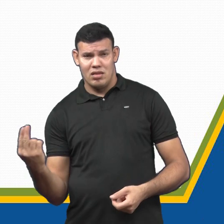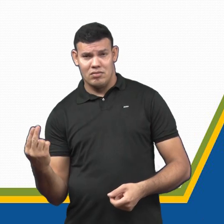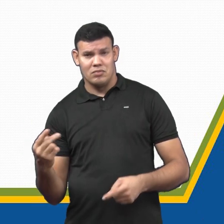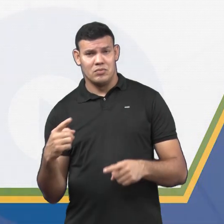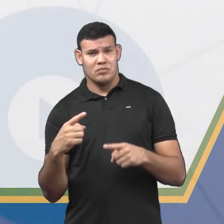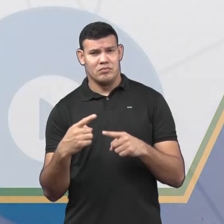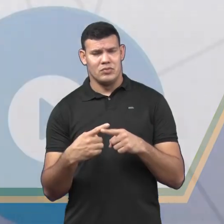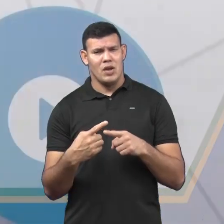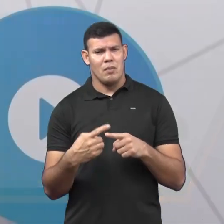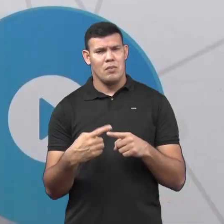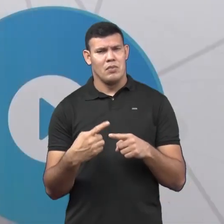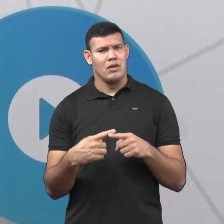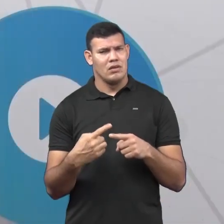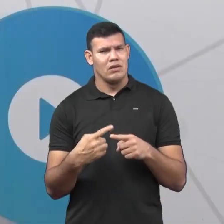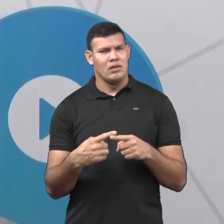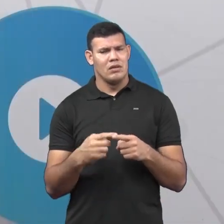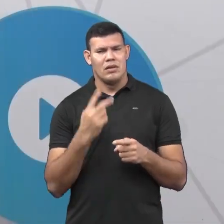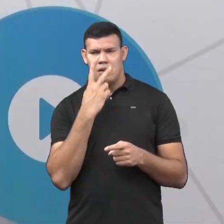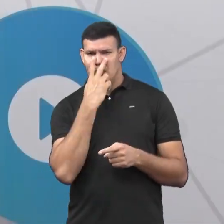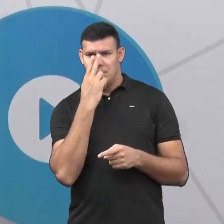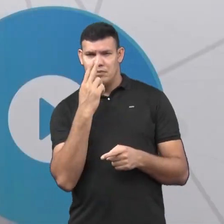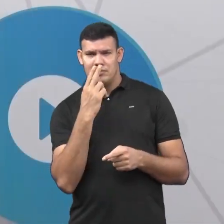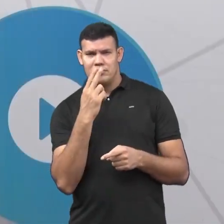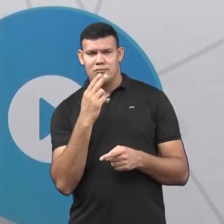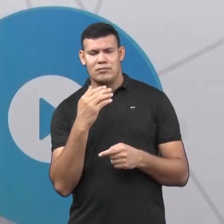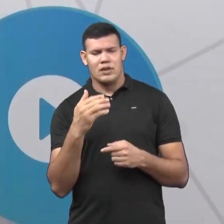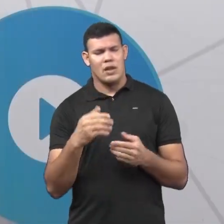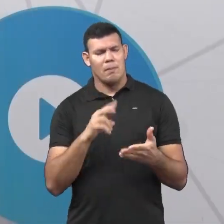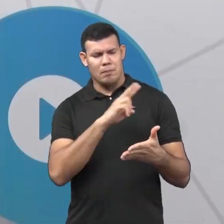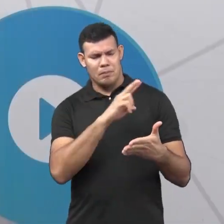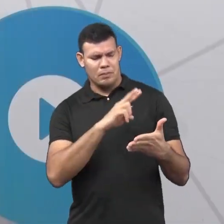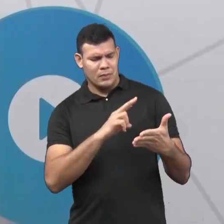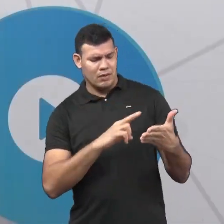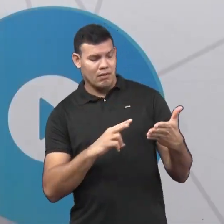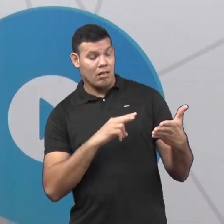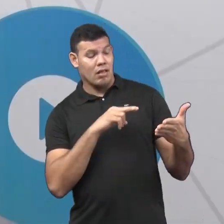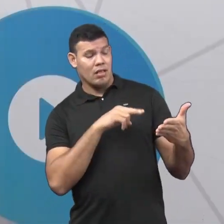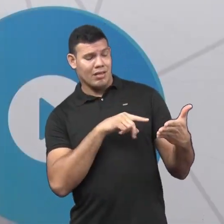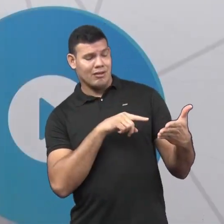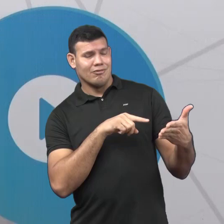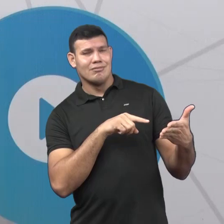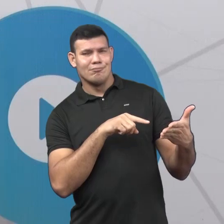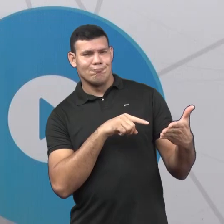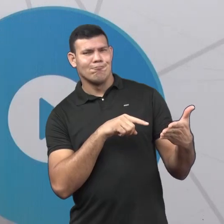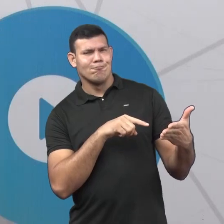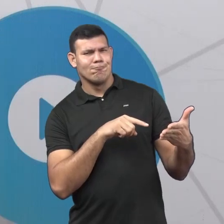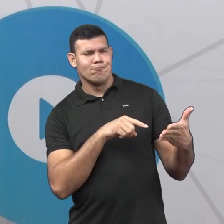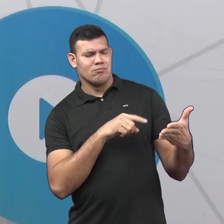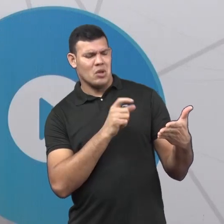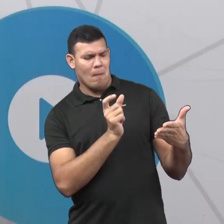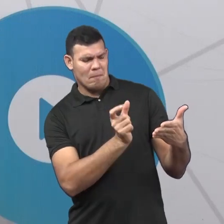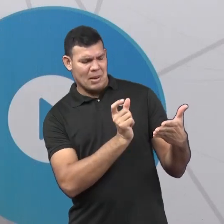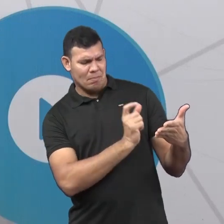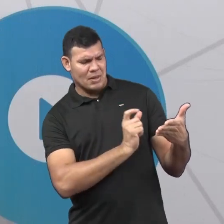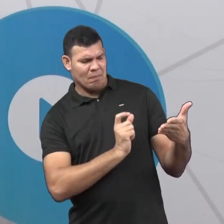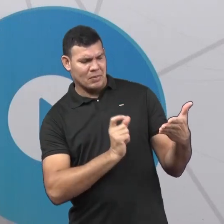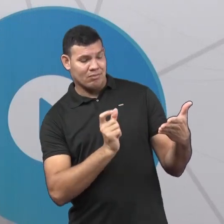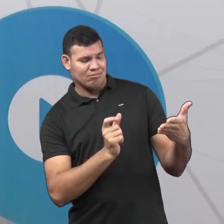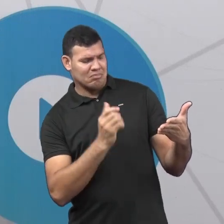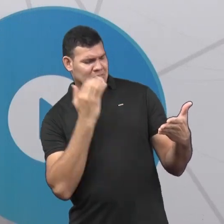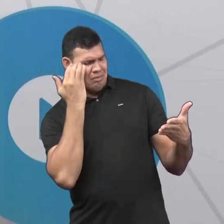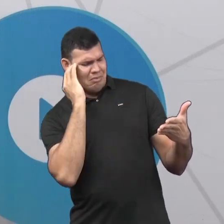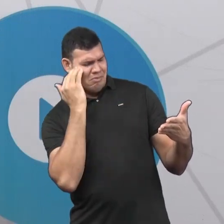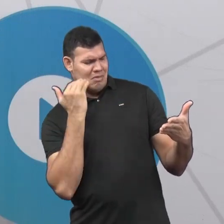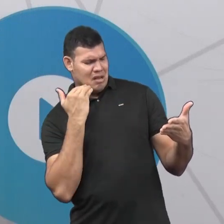porque vocês são sinônimos e vocês podem, ao longo das leituras, encontrar esses nomes em diferentes locais e é importante que